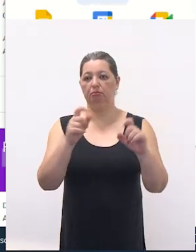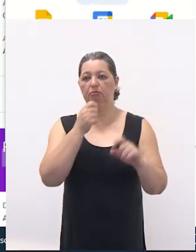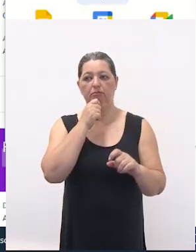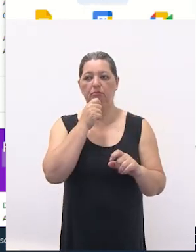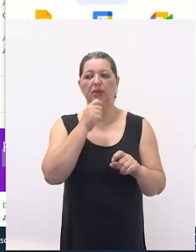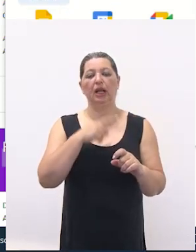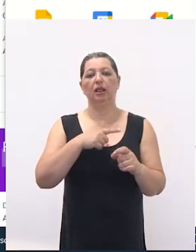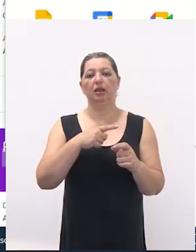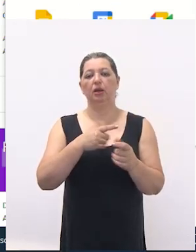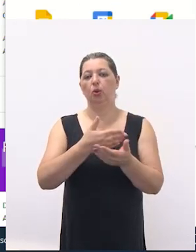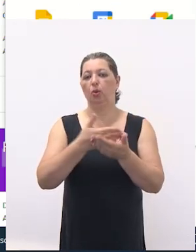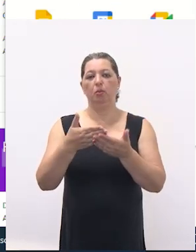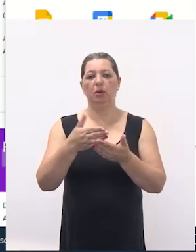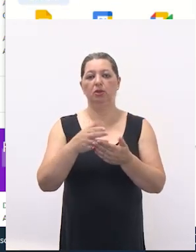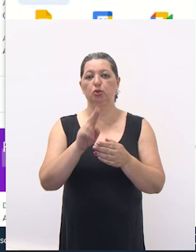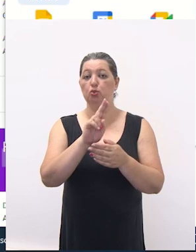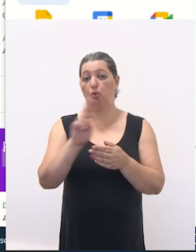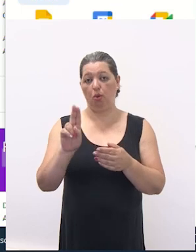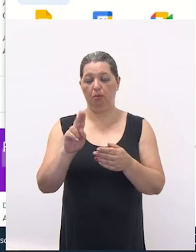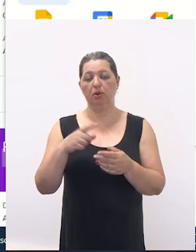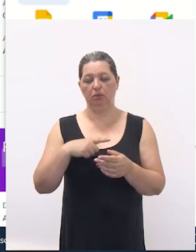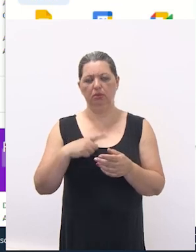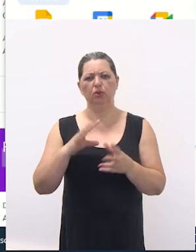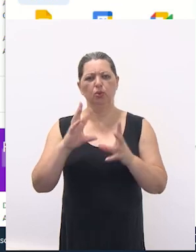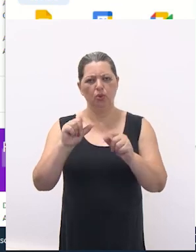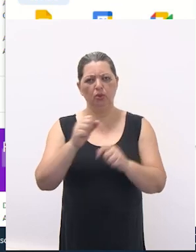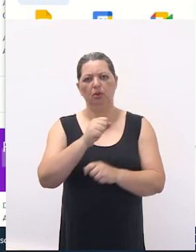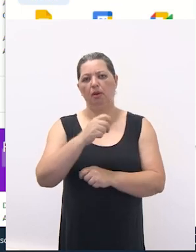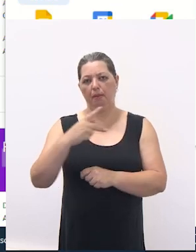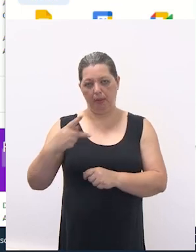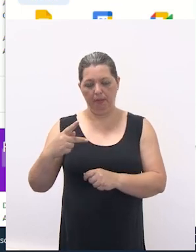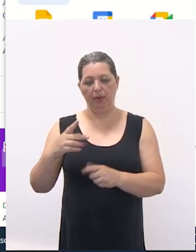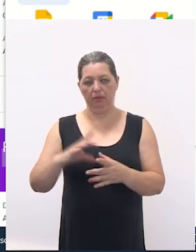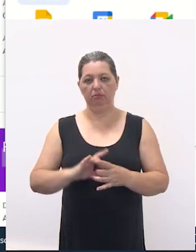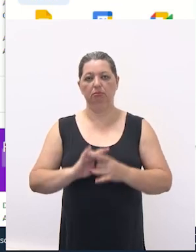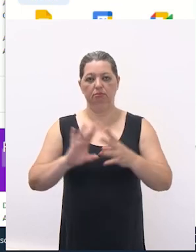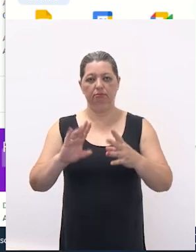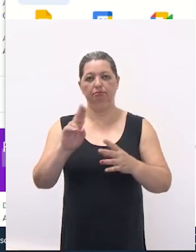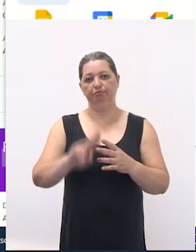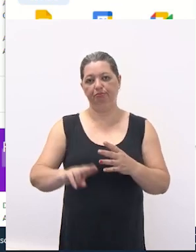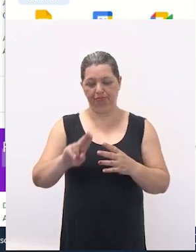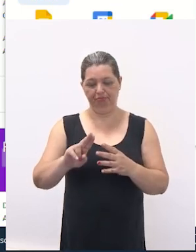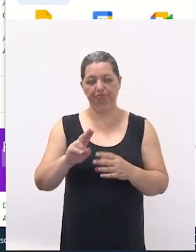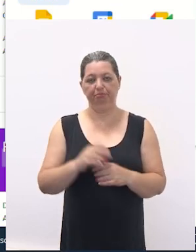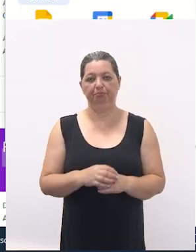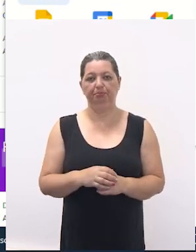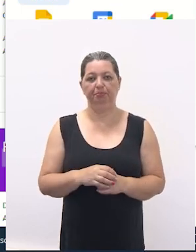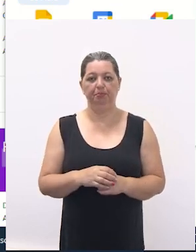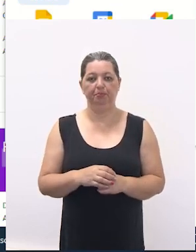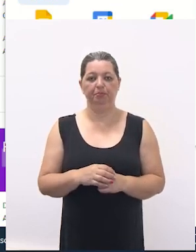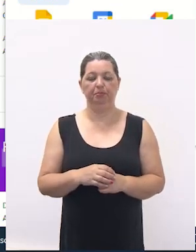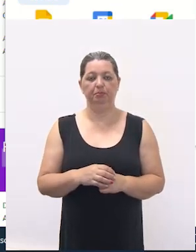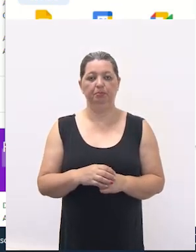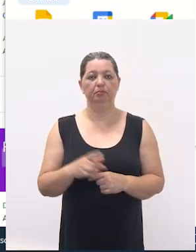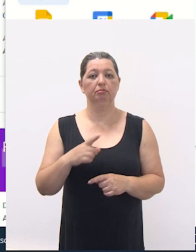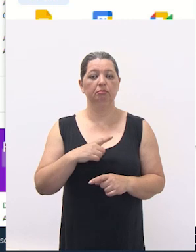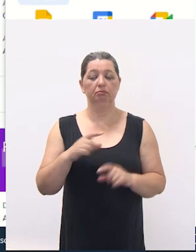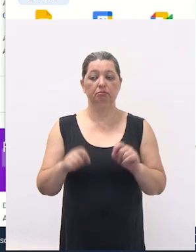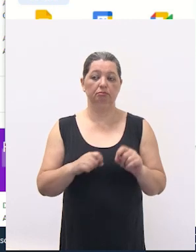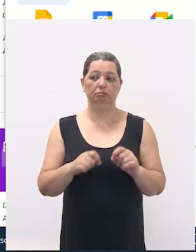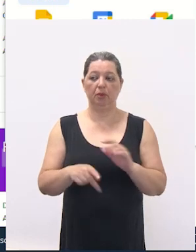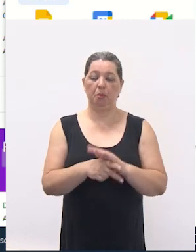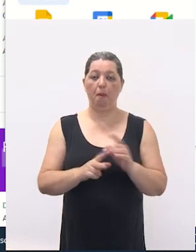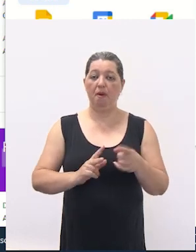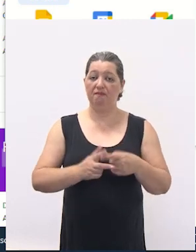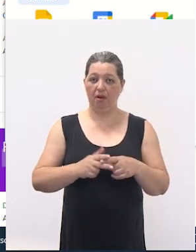do nome. Então aqui você tem todos os aplicativos aí que são disponíveis para vocês estarem utilizando aí. E são praticamente